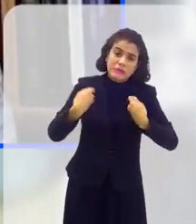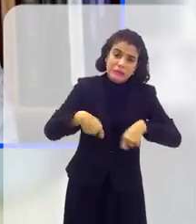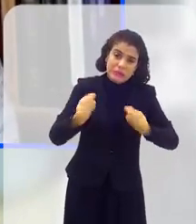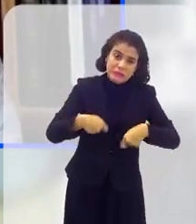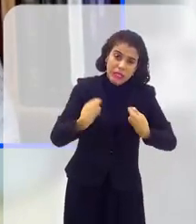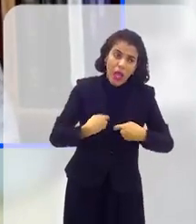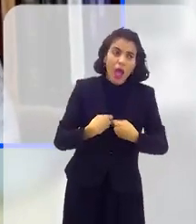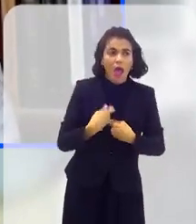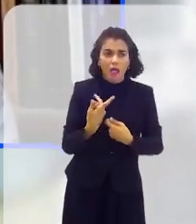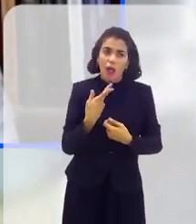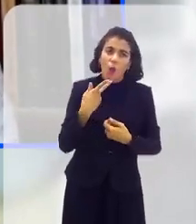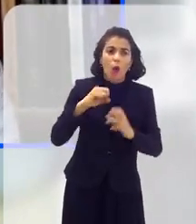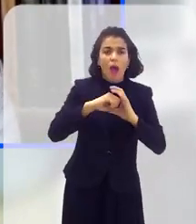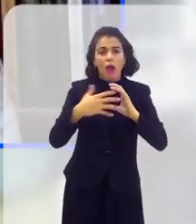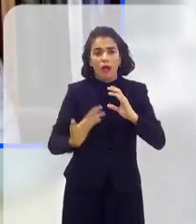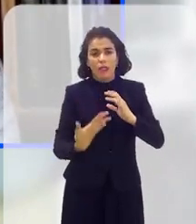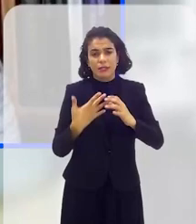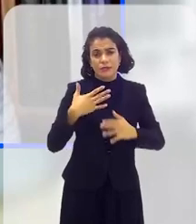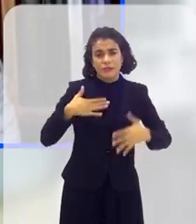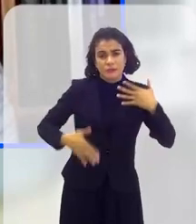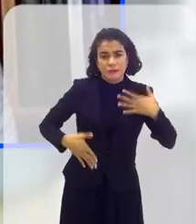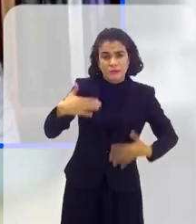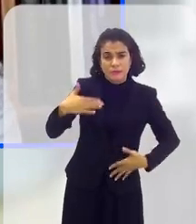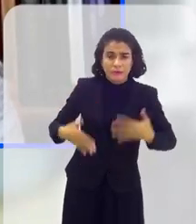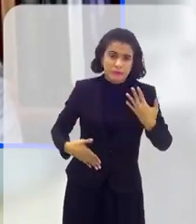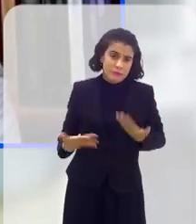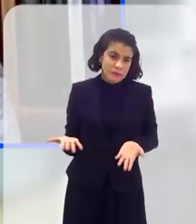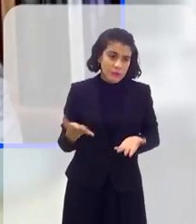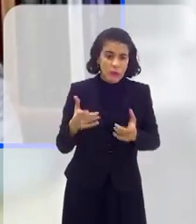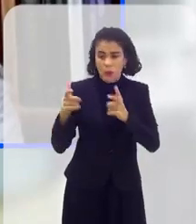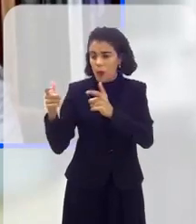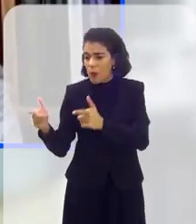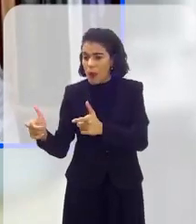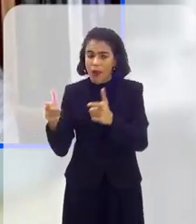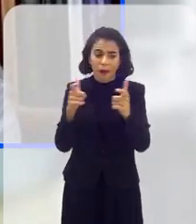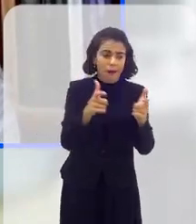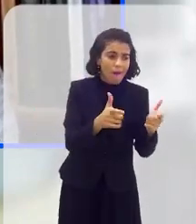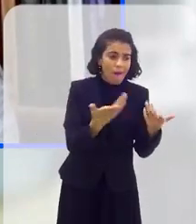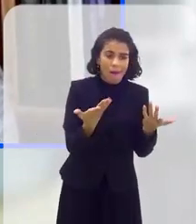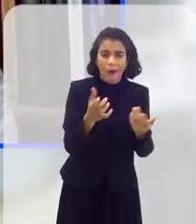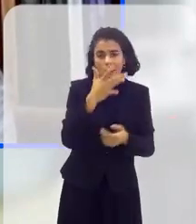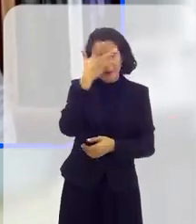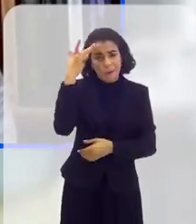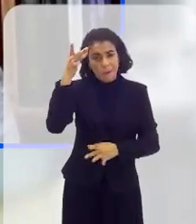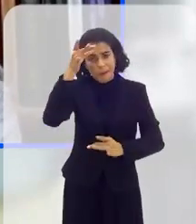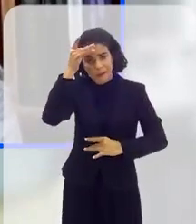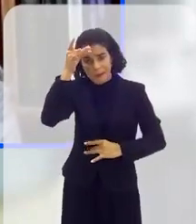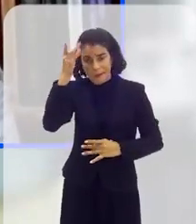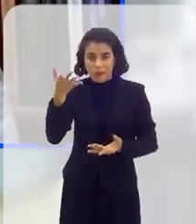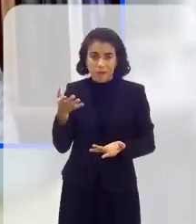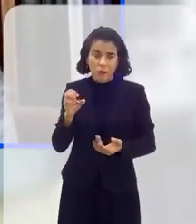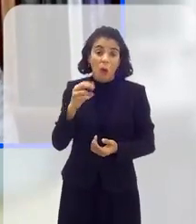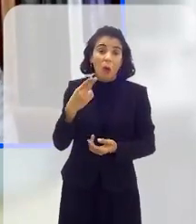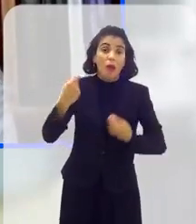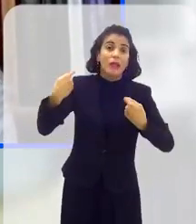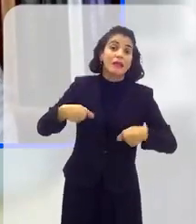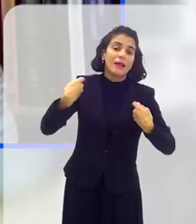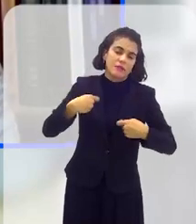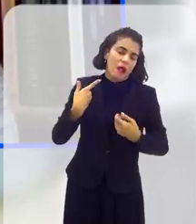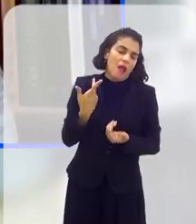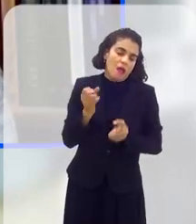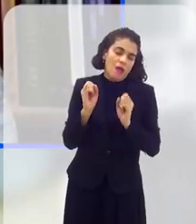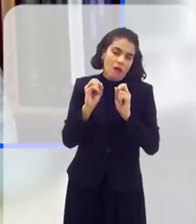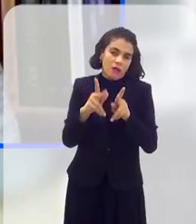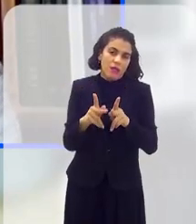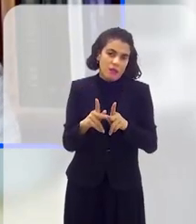a não ser que seja extremamente necessário eu descrever uma característica física, né, do ambiente ou dos personagens,